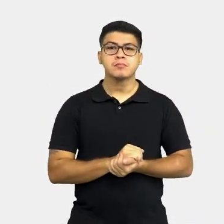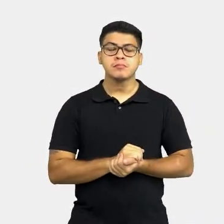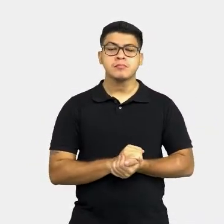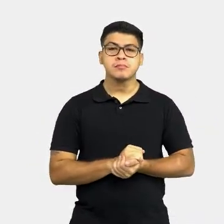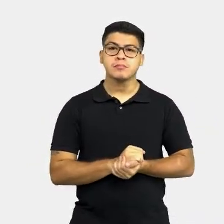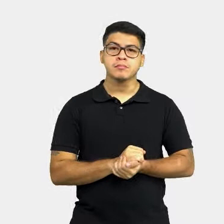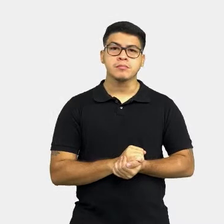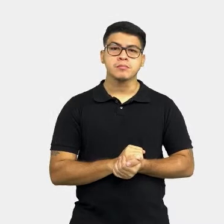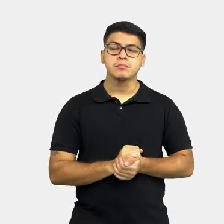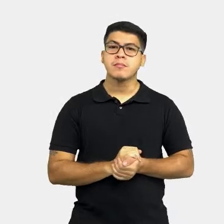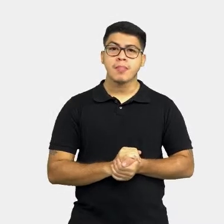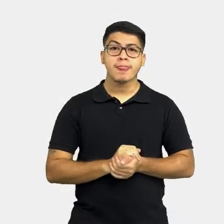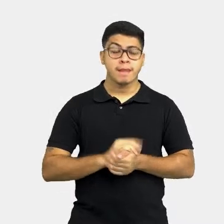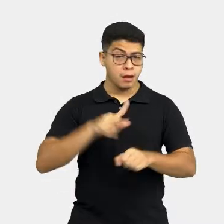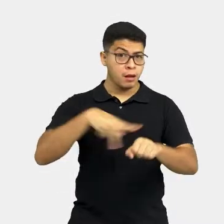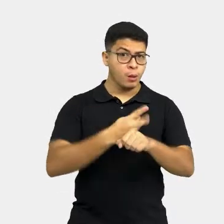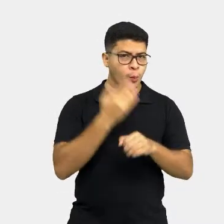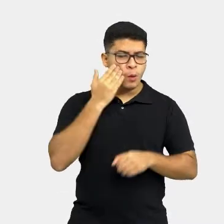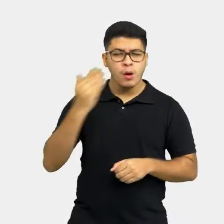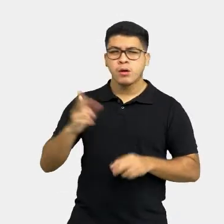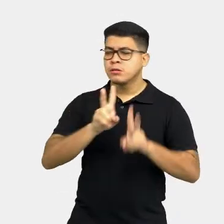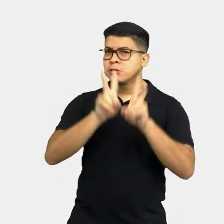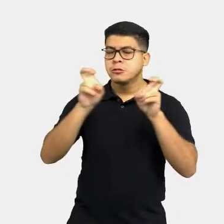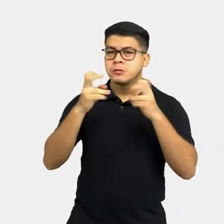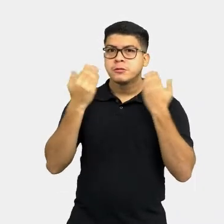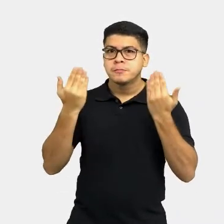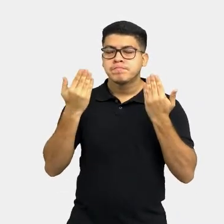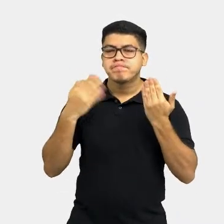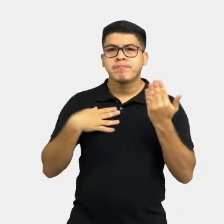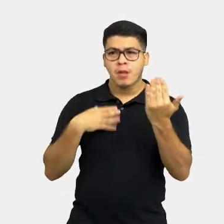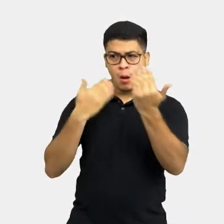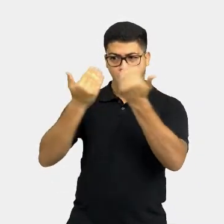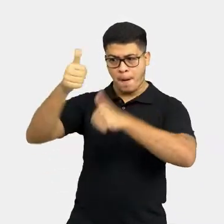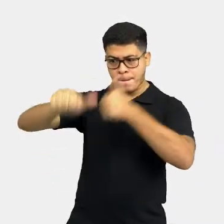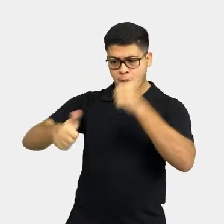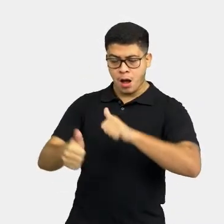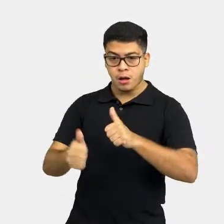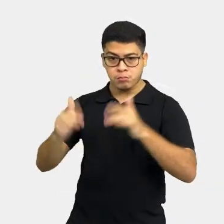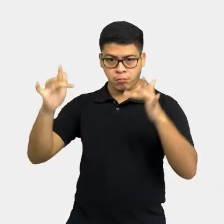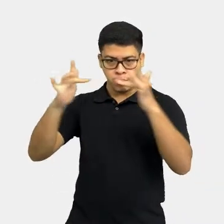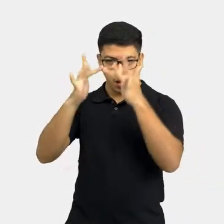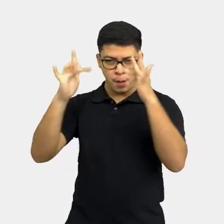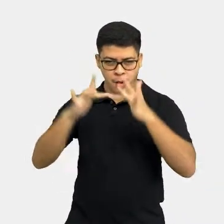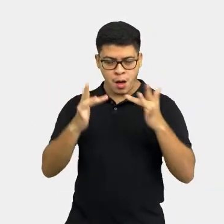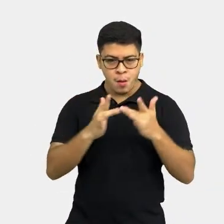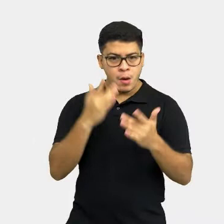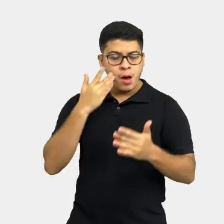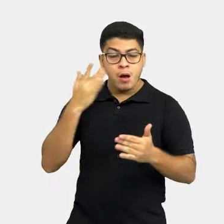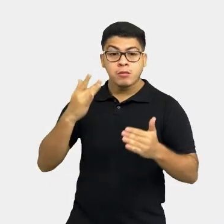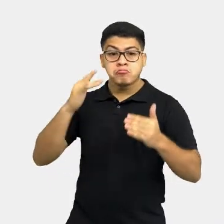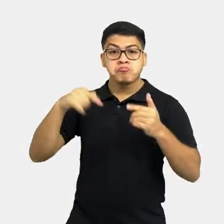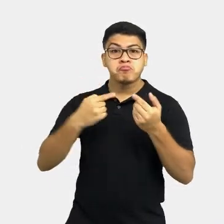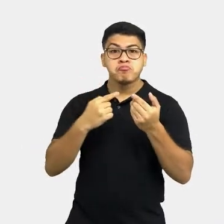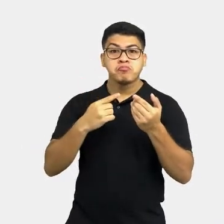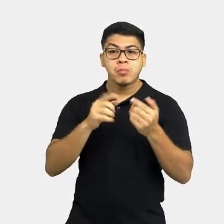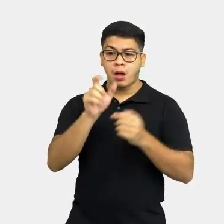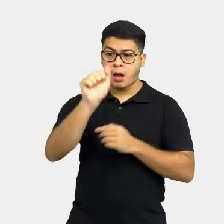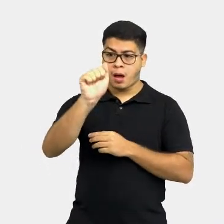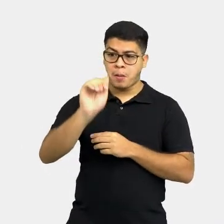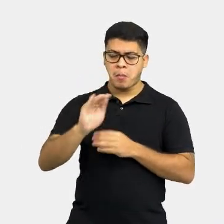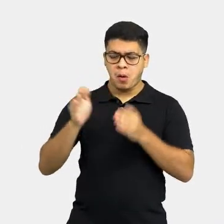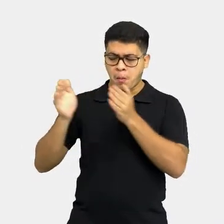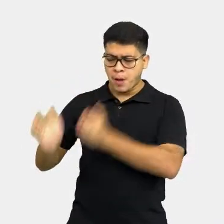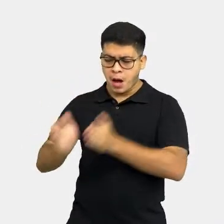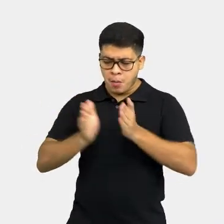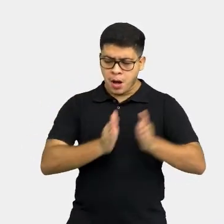Né? Em seguida, pessoal, o que você deveria fazer? Relacionar cada uma daquelas frases com cada uma das